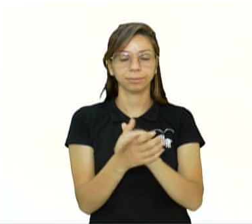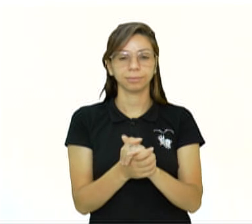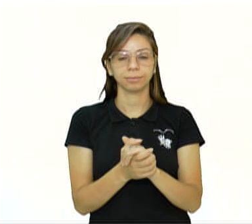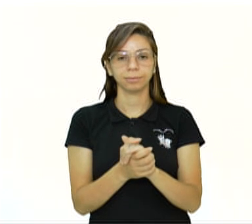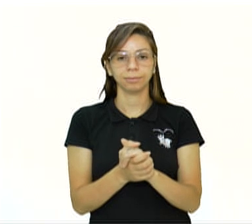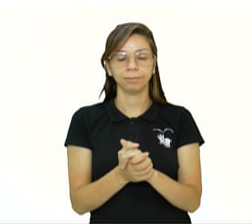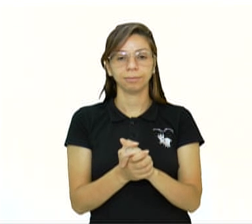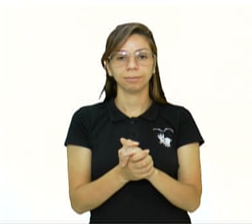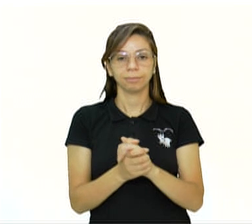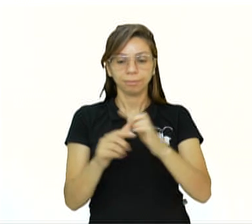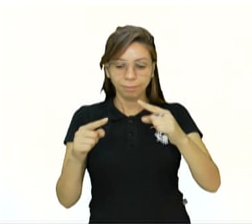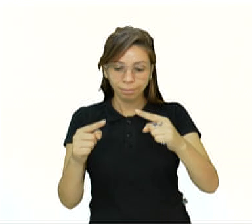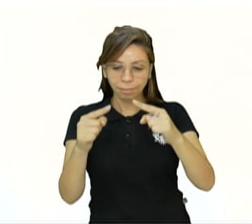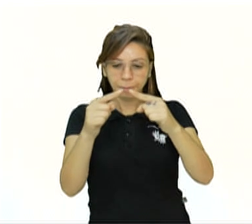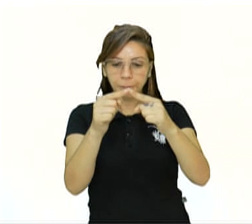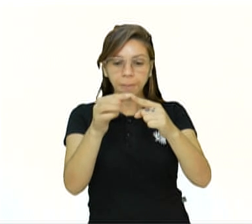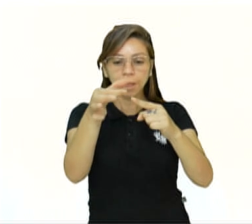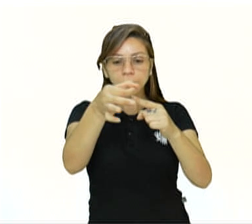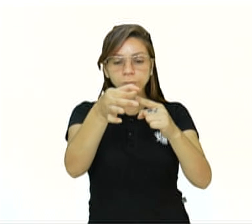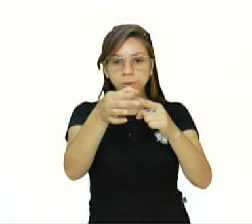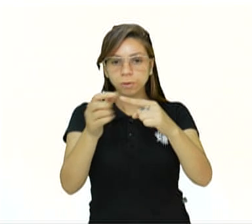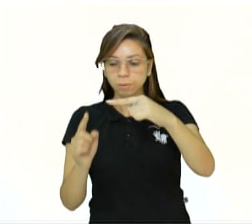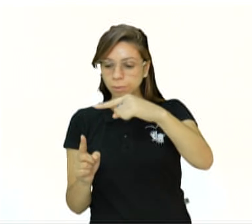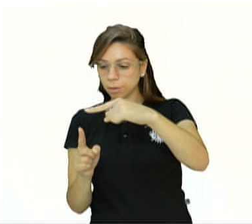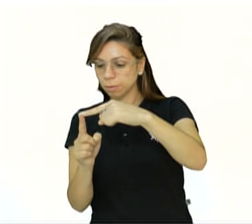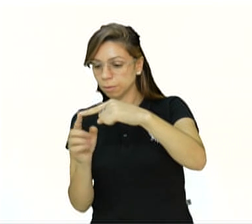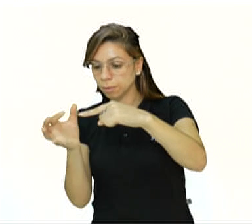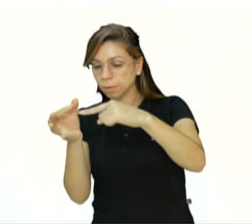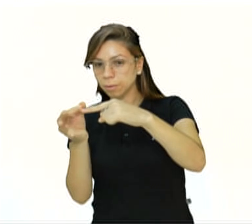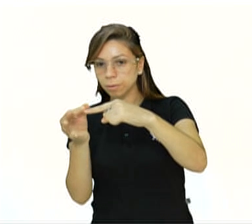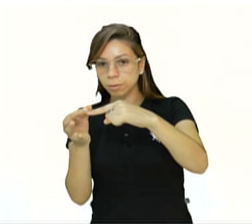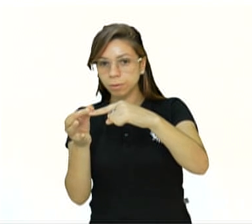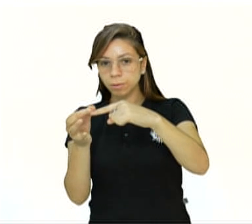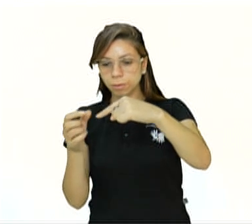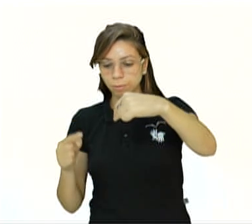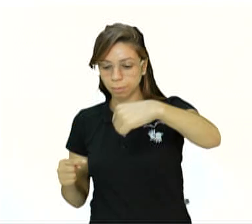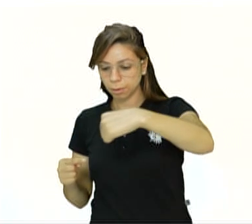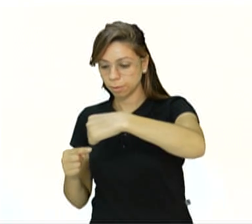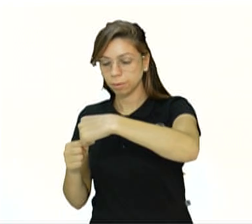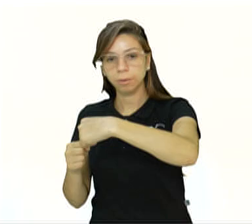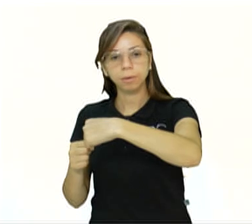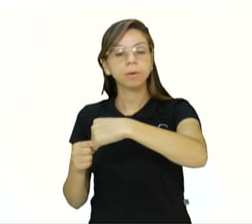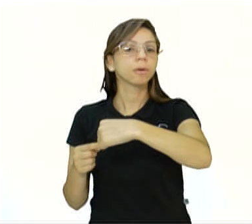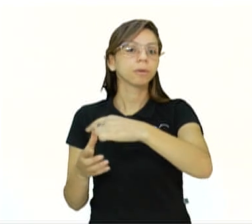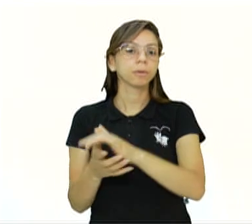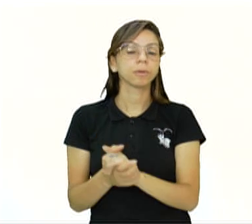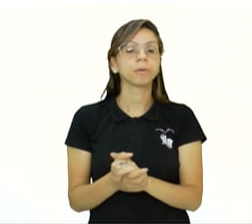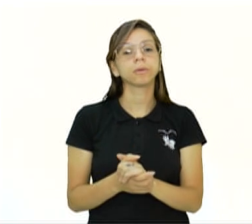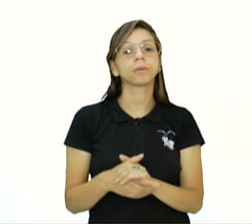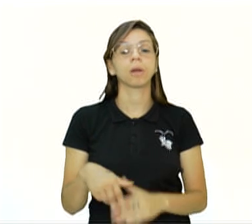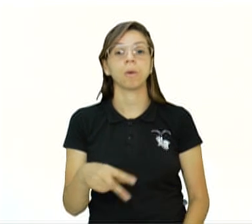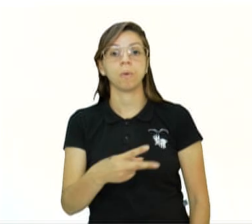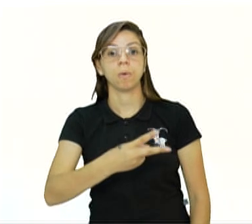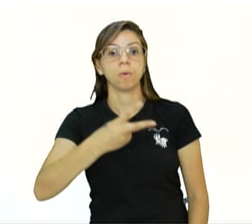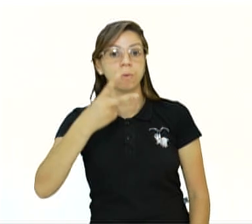palitinhos com as jujubas e construa 2 pentágonos. O que são